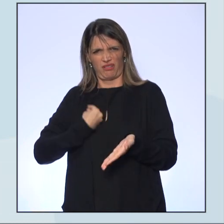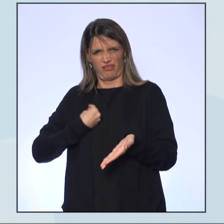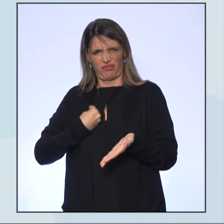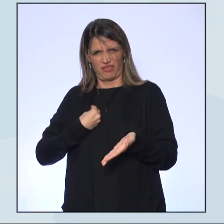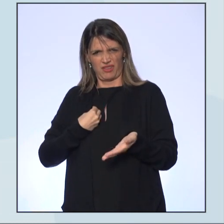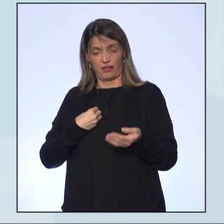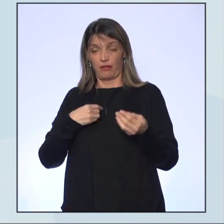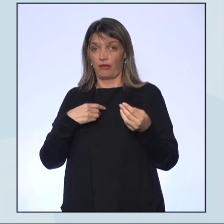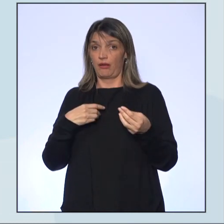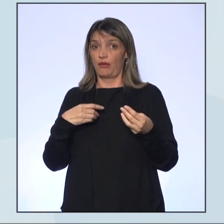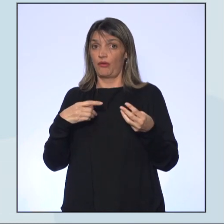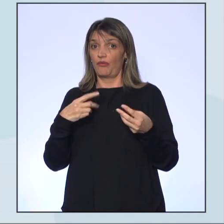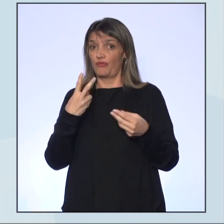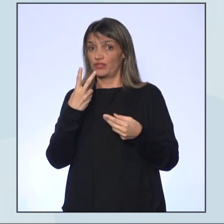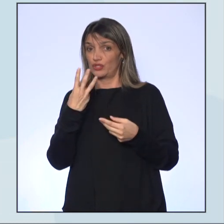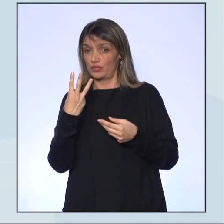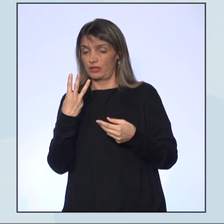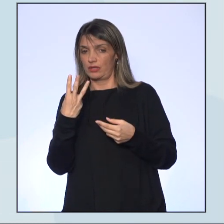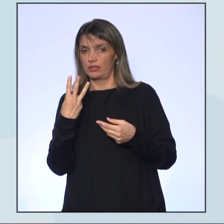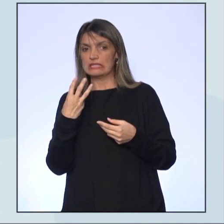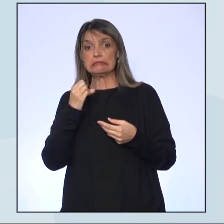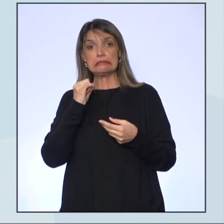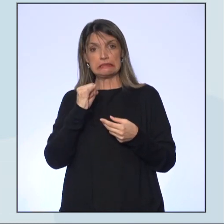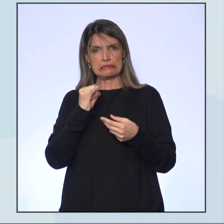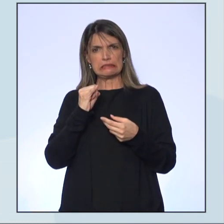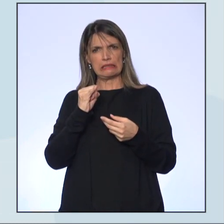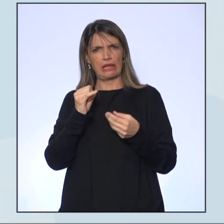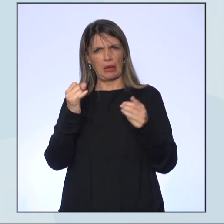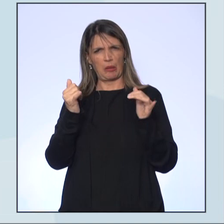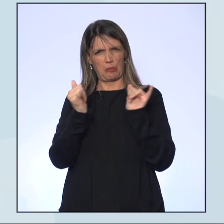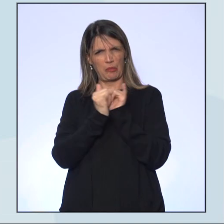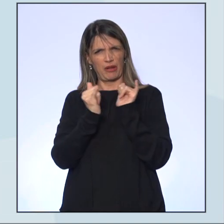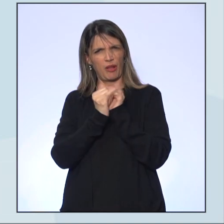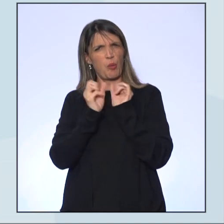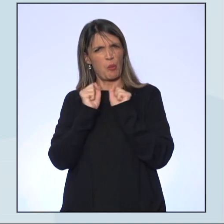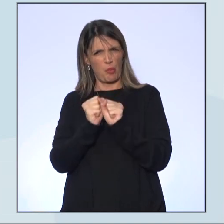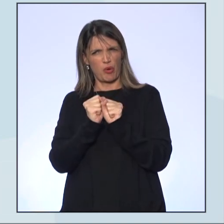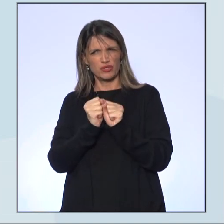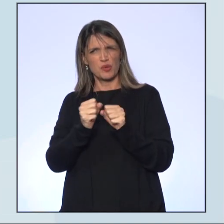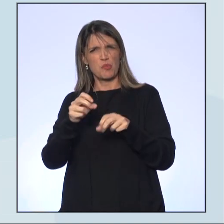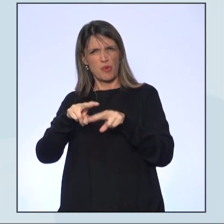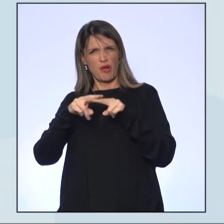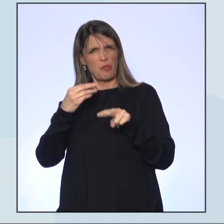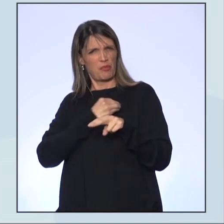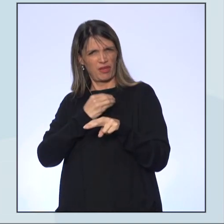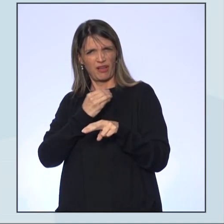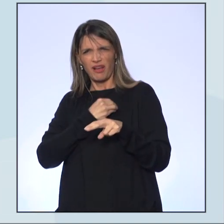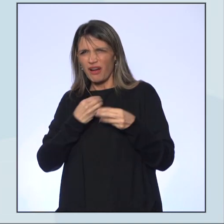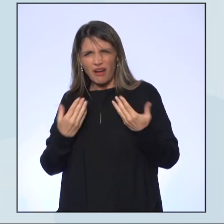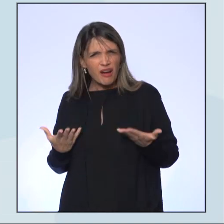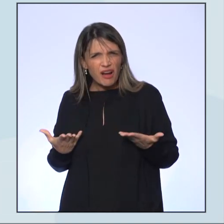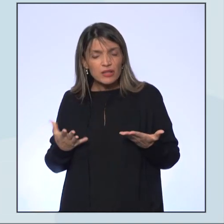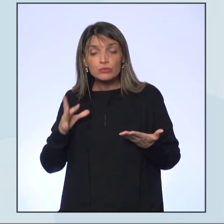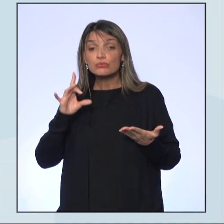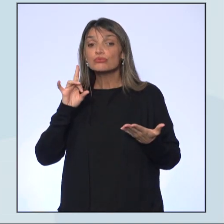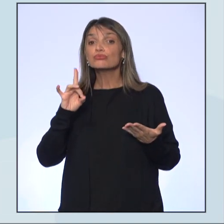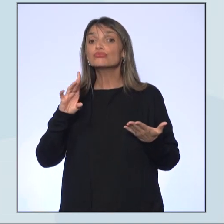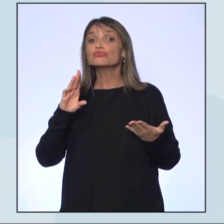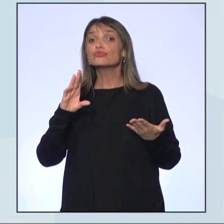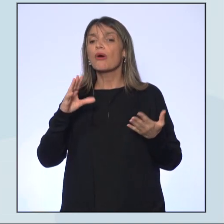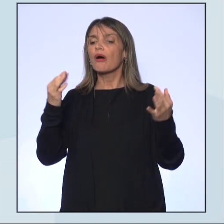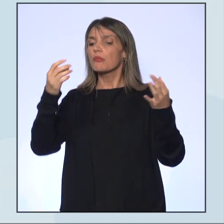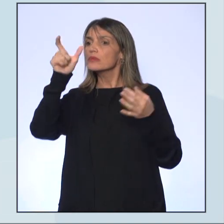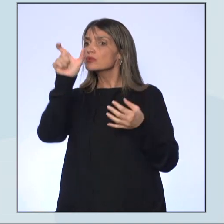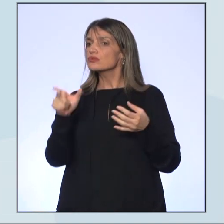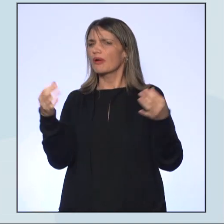23. Se é que se pode dar algum perdão de todas as penas a alguém, ele certamente só é dado aos mais